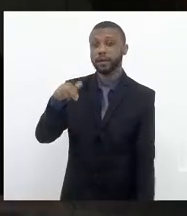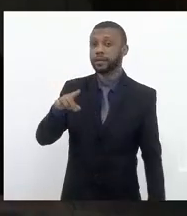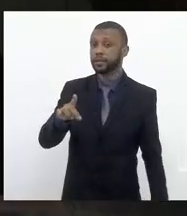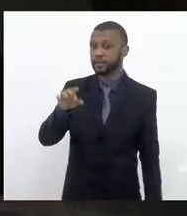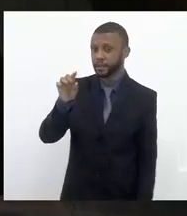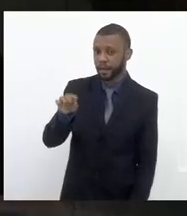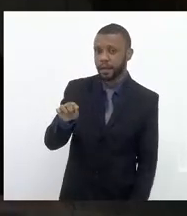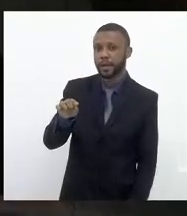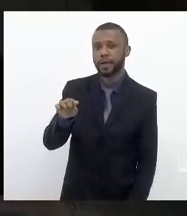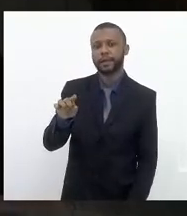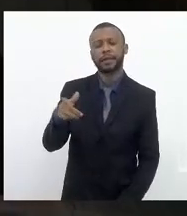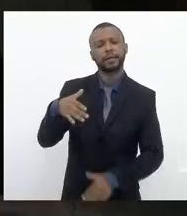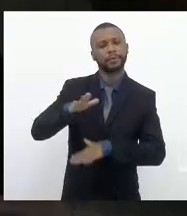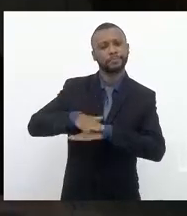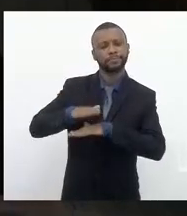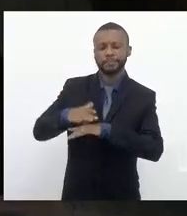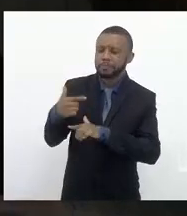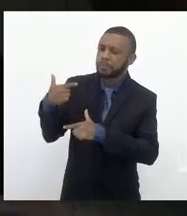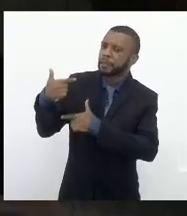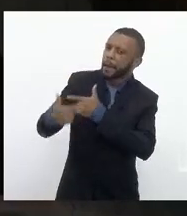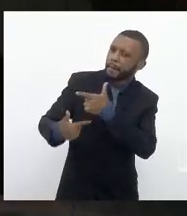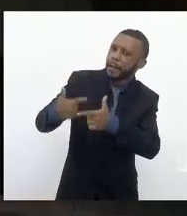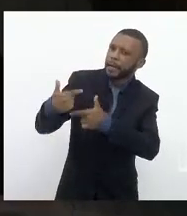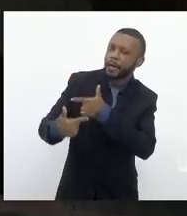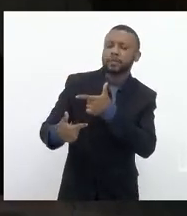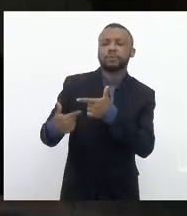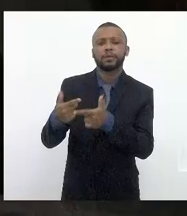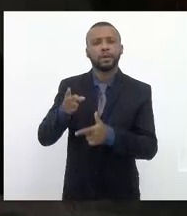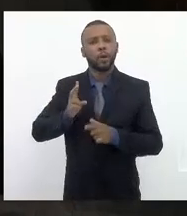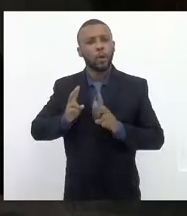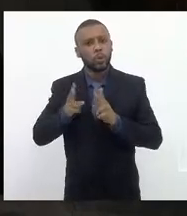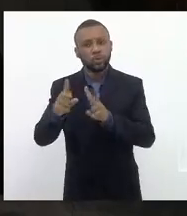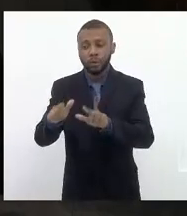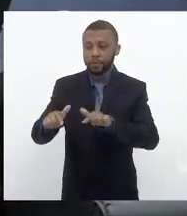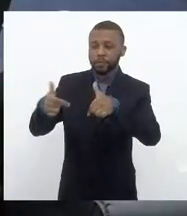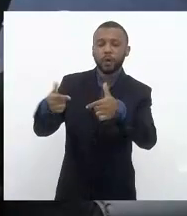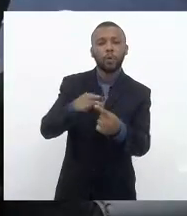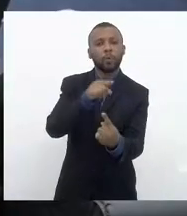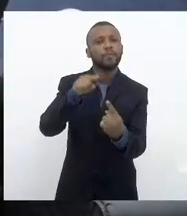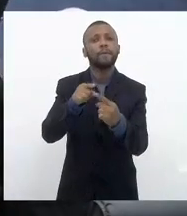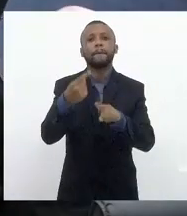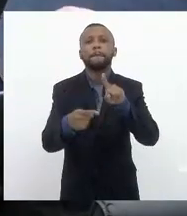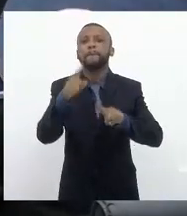tem feito e Continuará fazendo para mudar o estado Fluminense